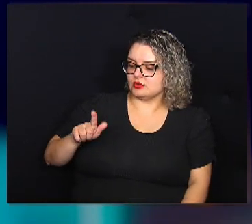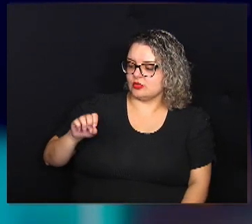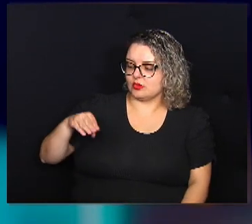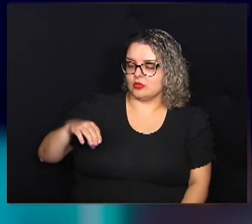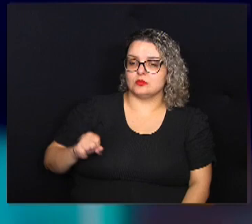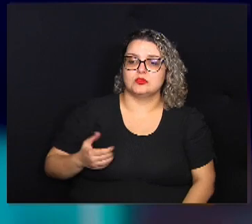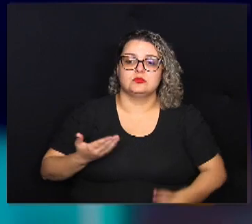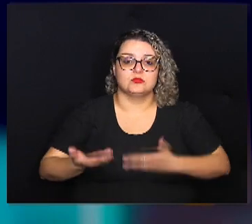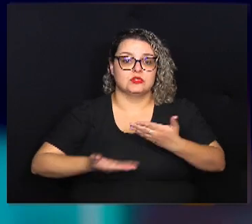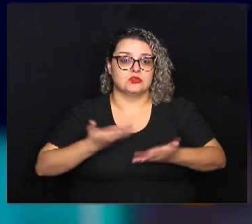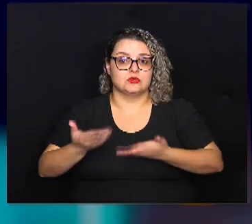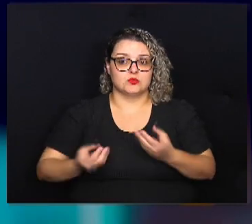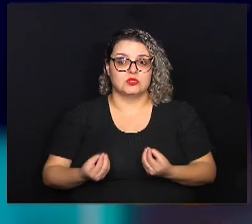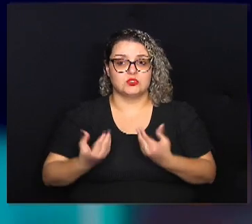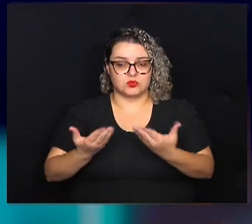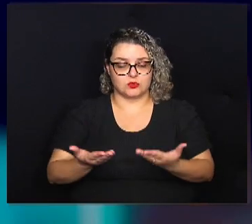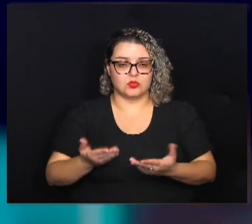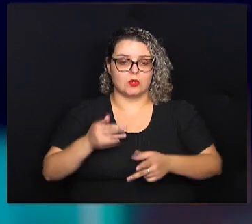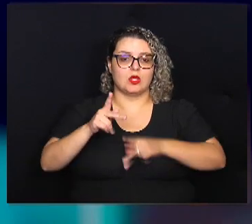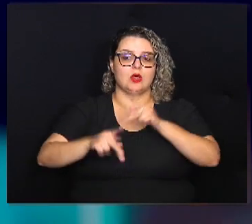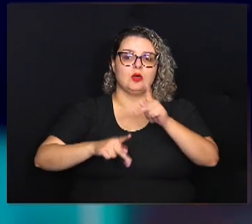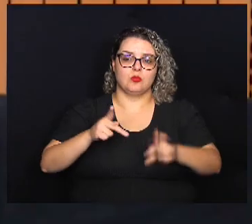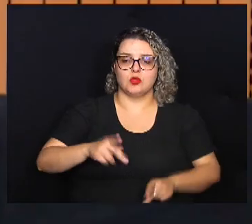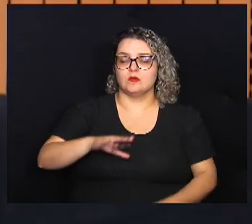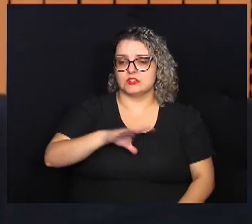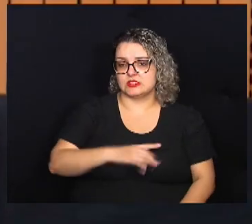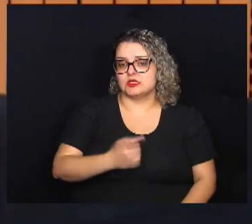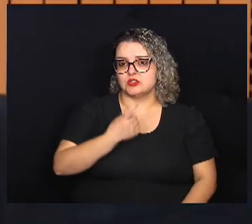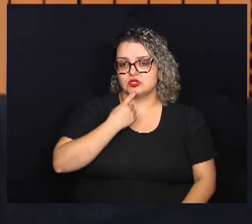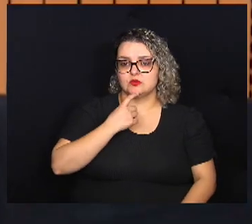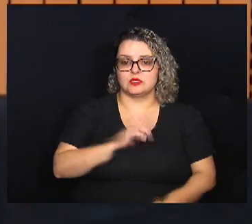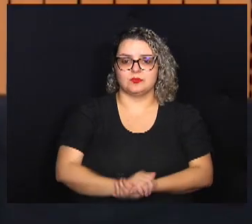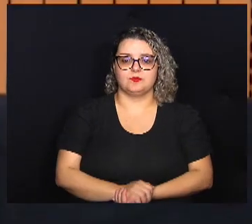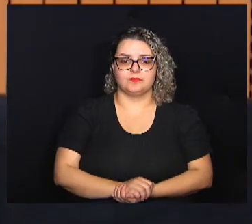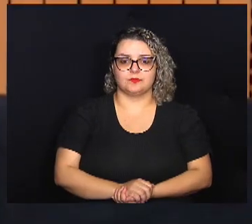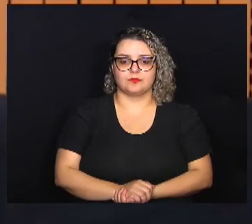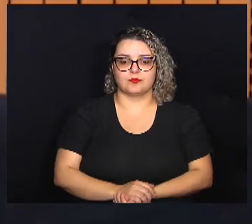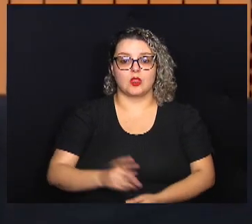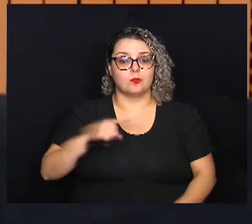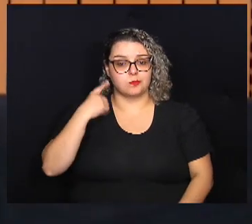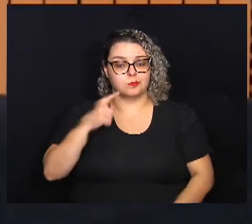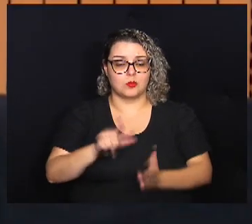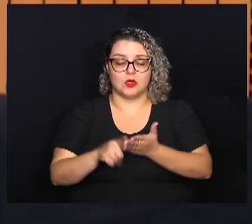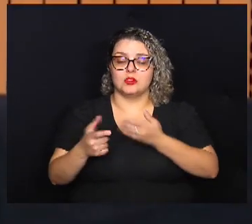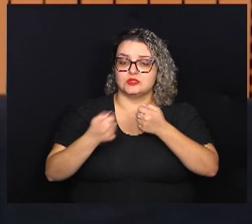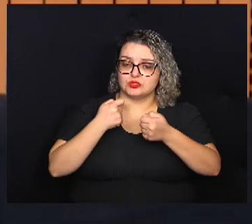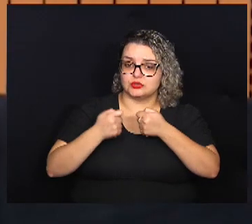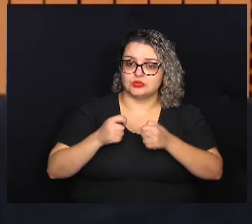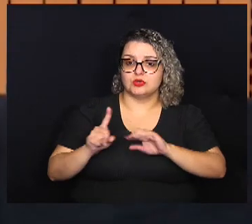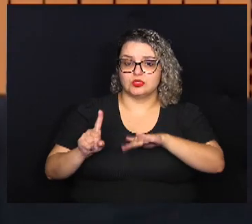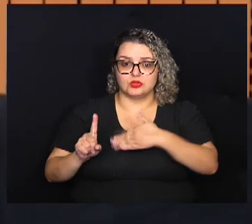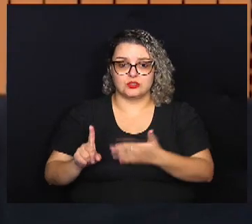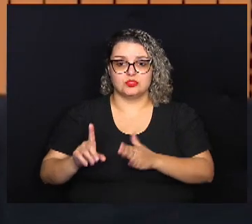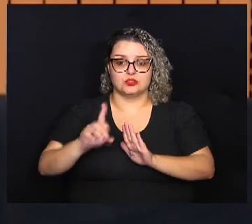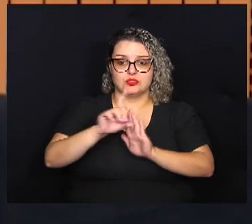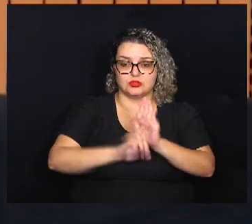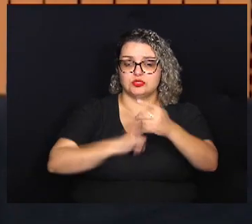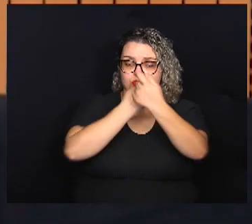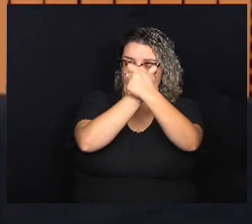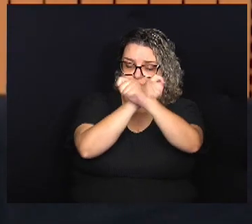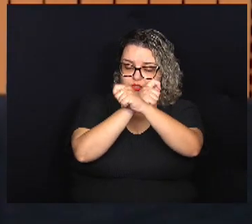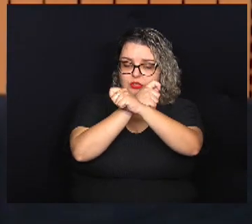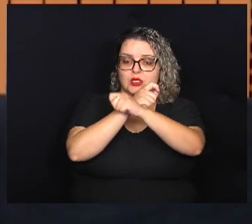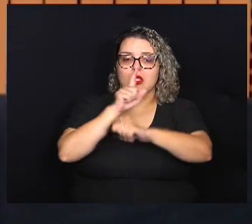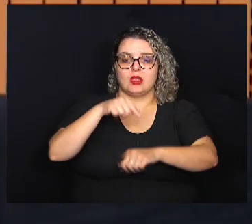serviços prestados ao povo e à cidade de Campinas. Advogado e jornalista, homenageado, estudou Direito na PUC Campinas,